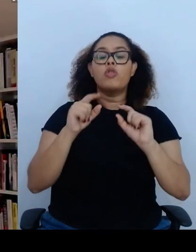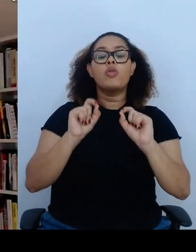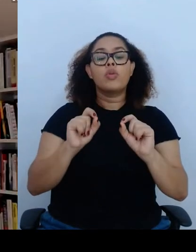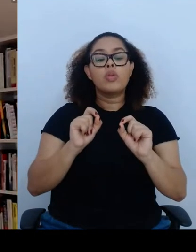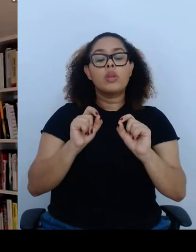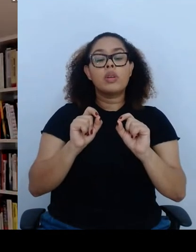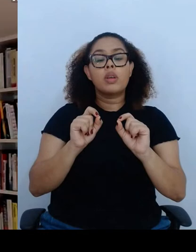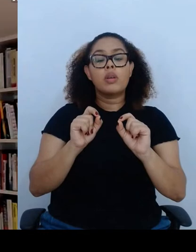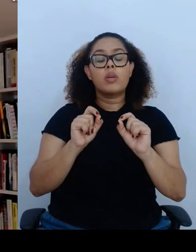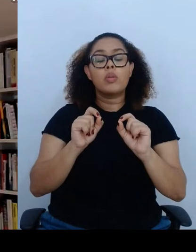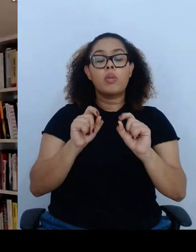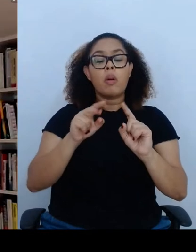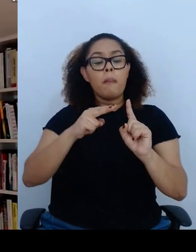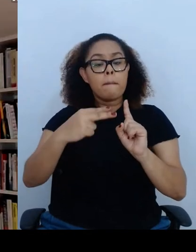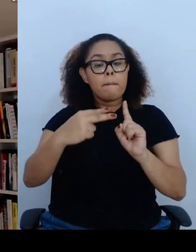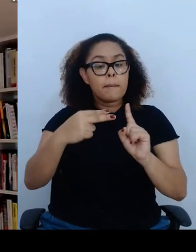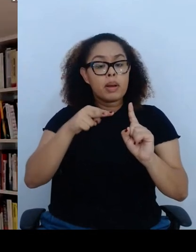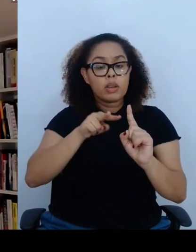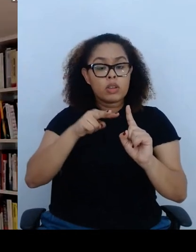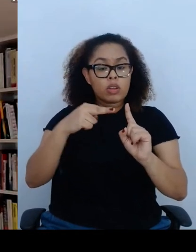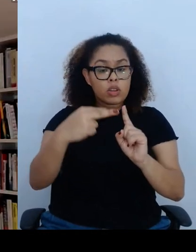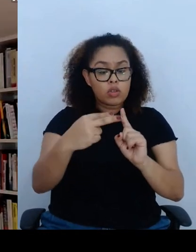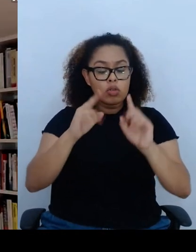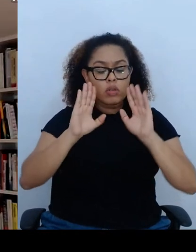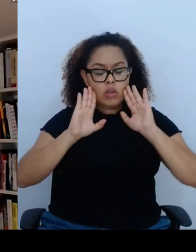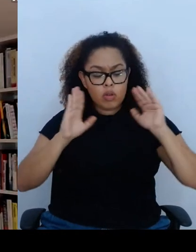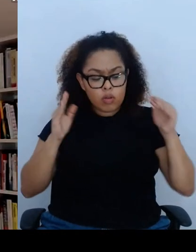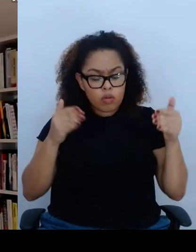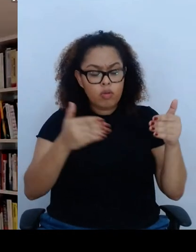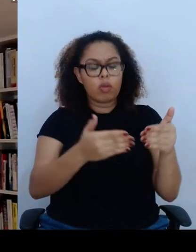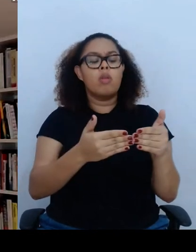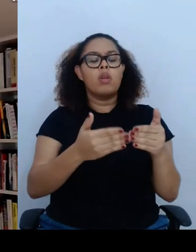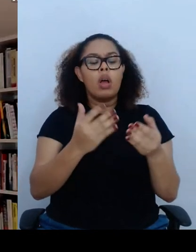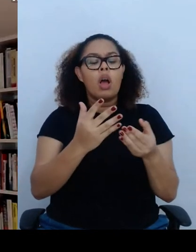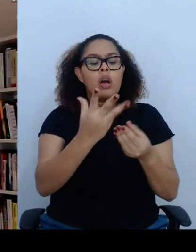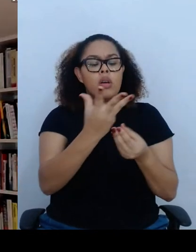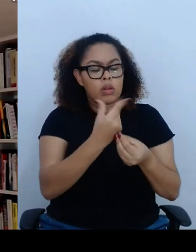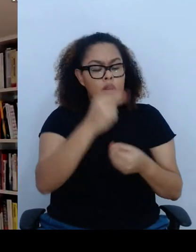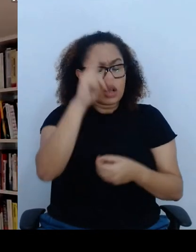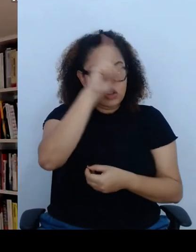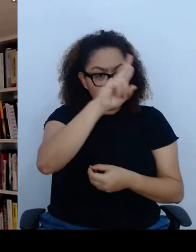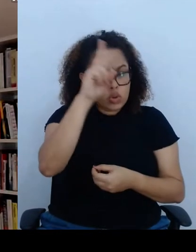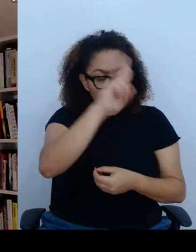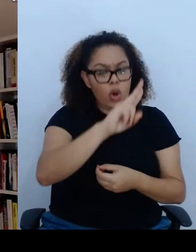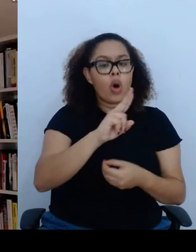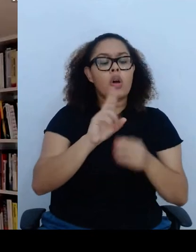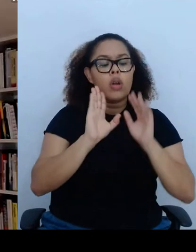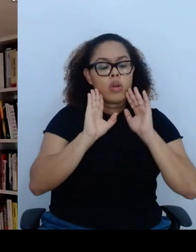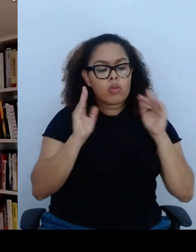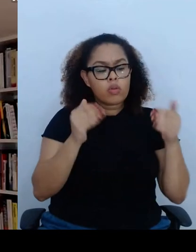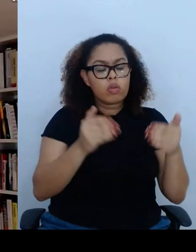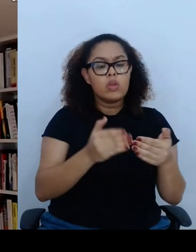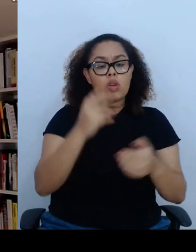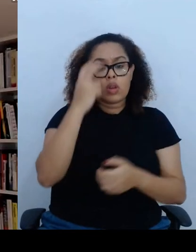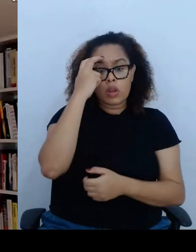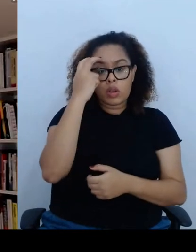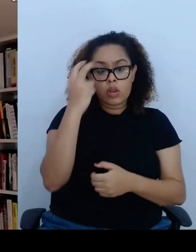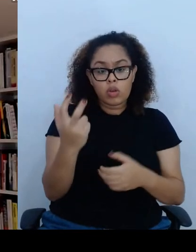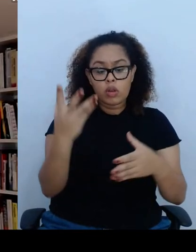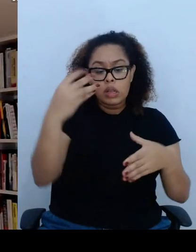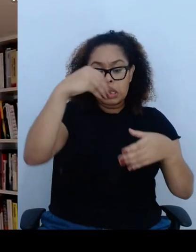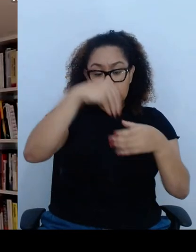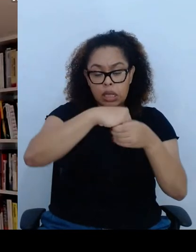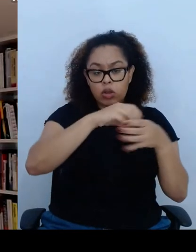privilegia mais a história social da arte a história da cultura da arte estão apropriado da cultura